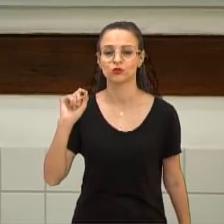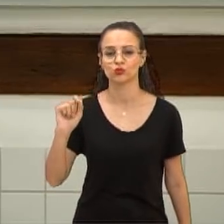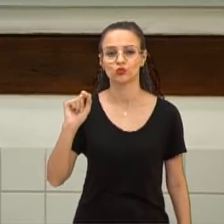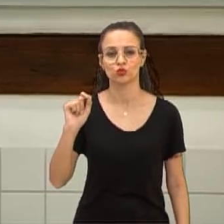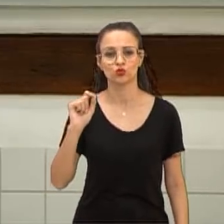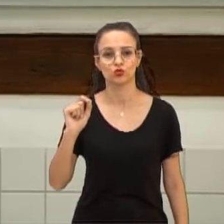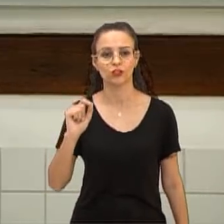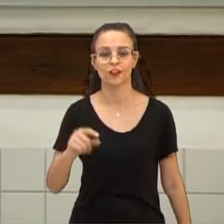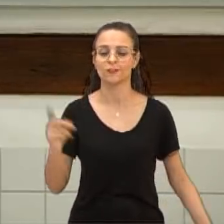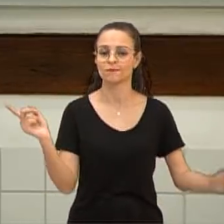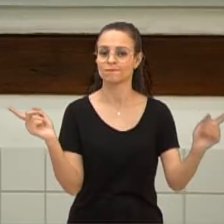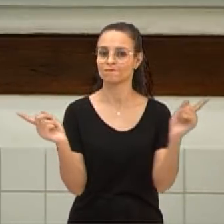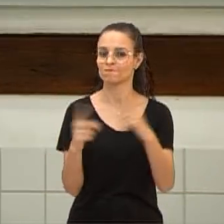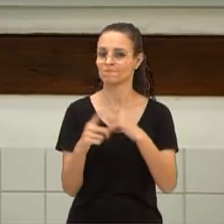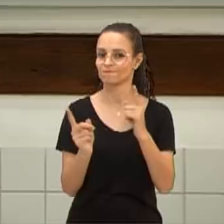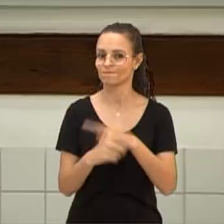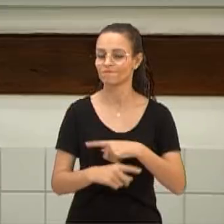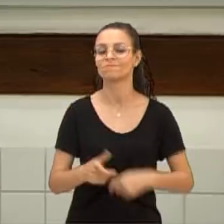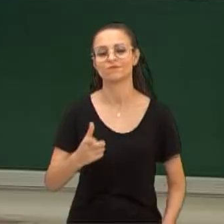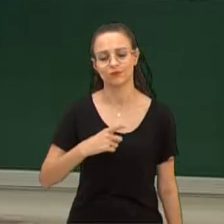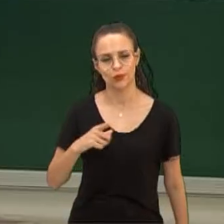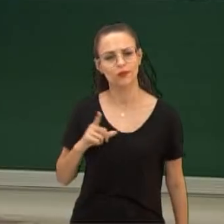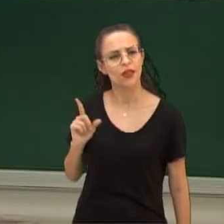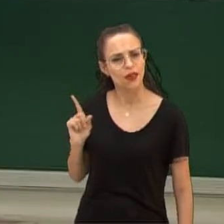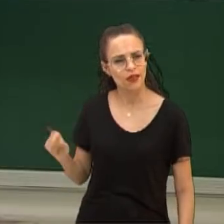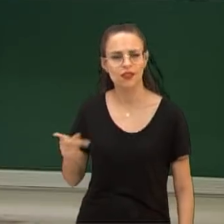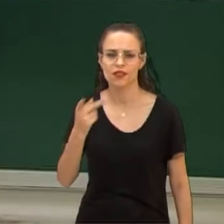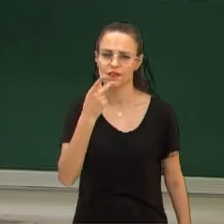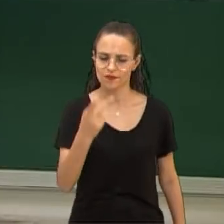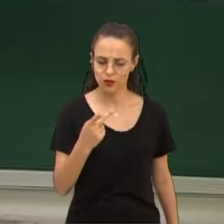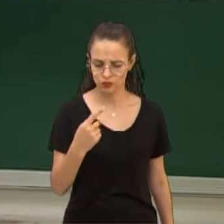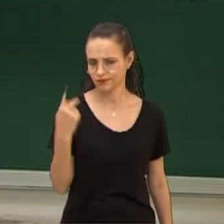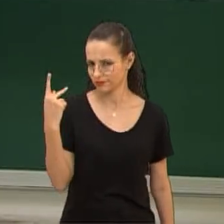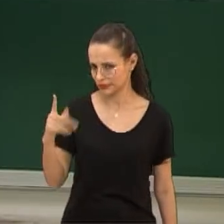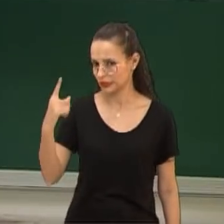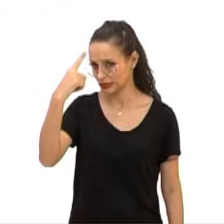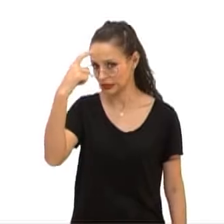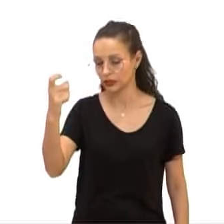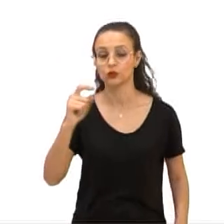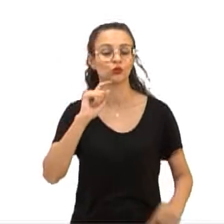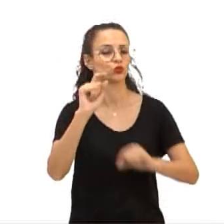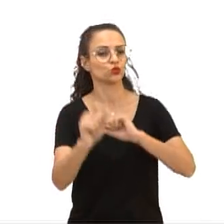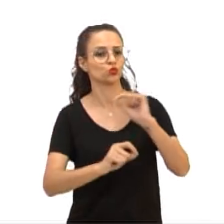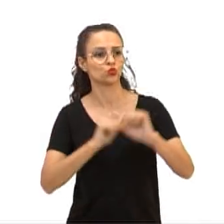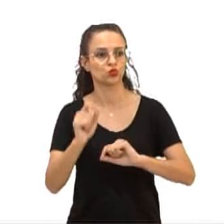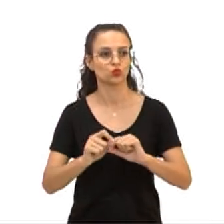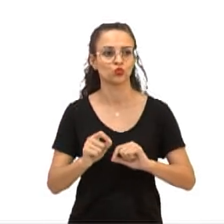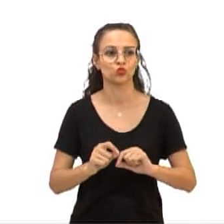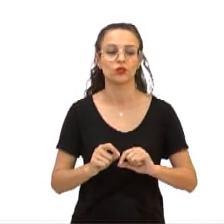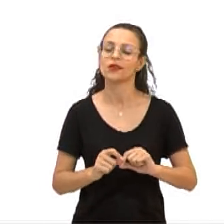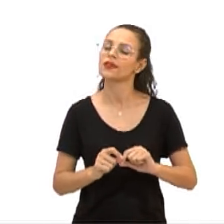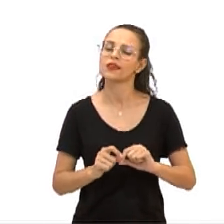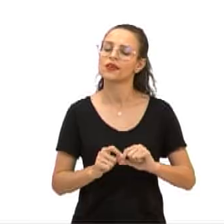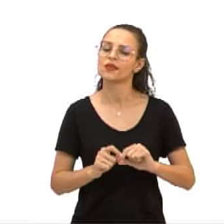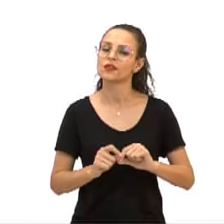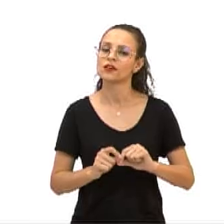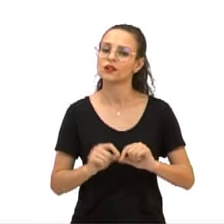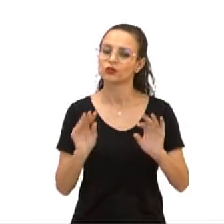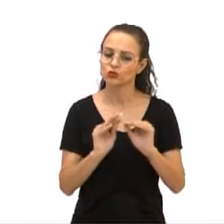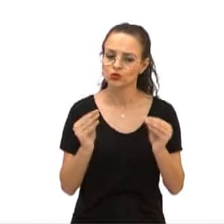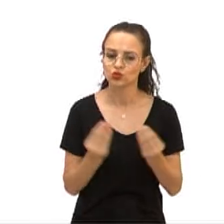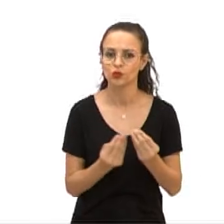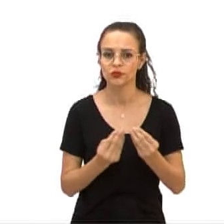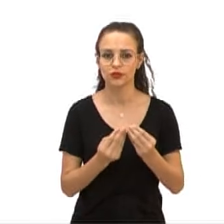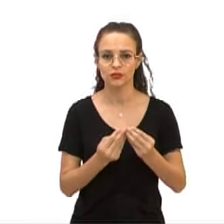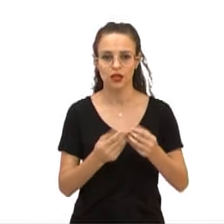trouxe controvérsias. O que o Lamarck disse numa das suas ideias? Ele disse que organismos complexos